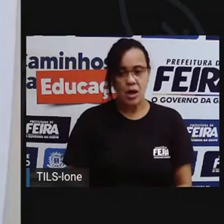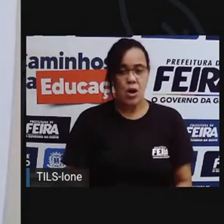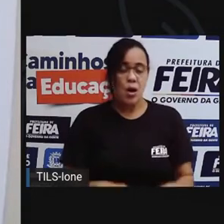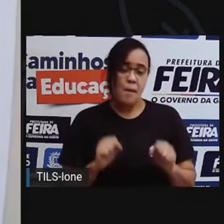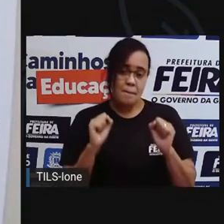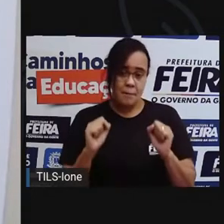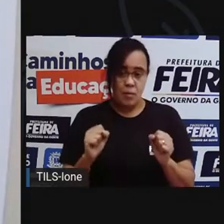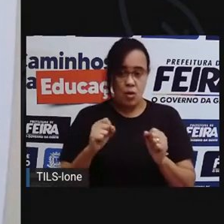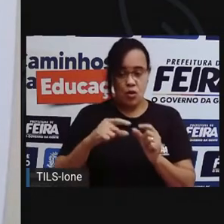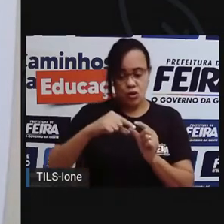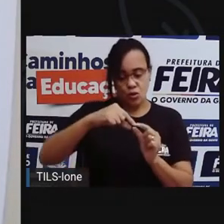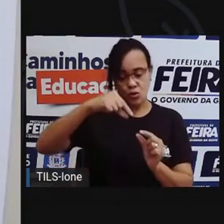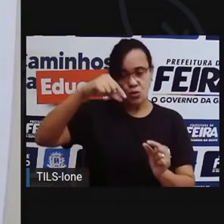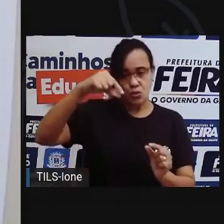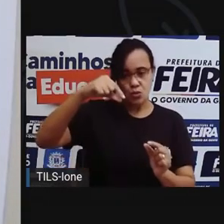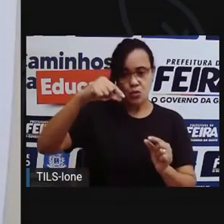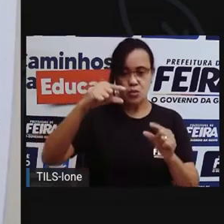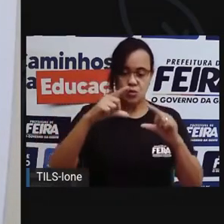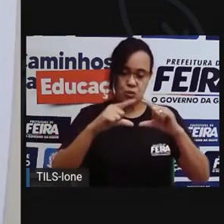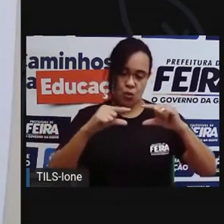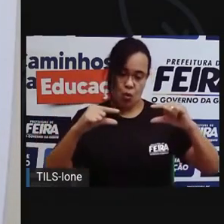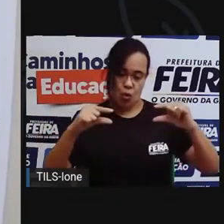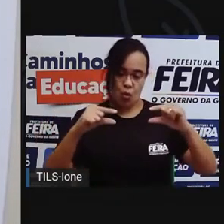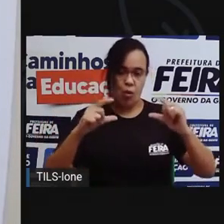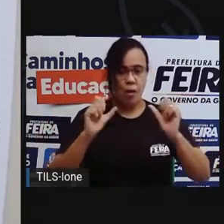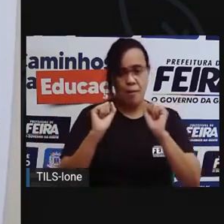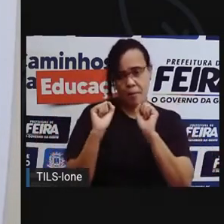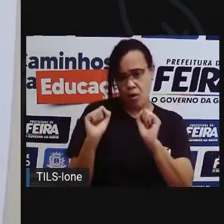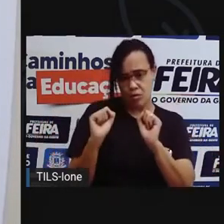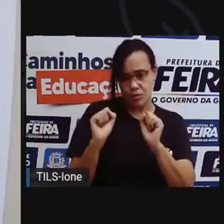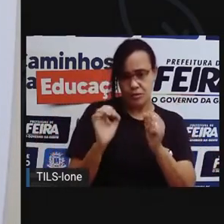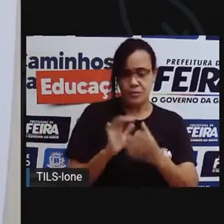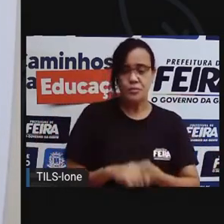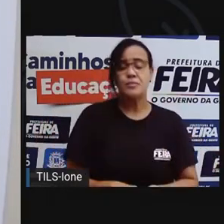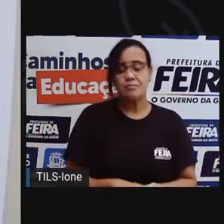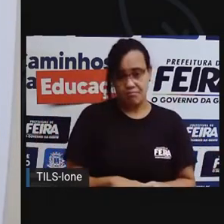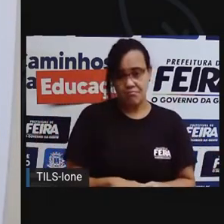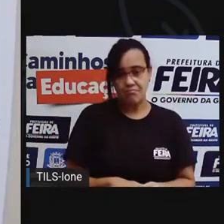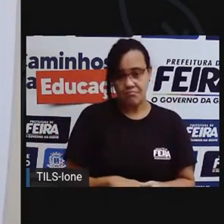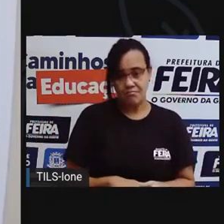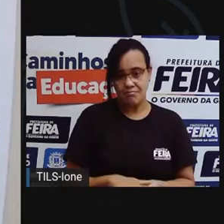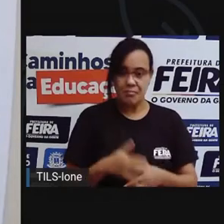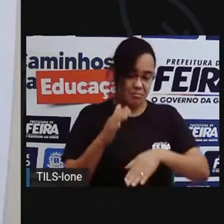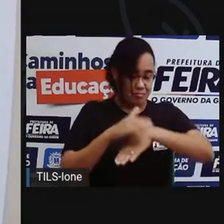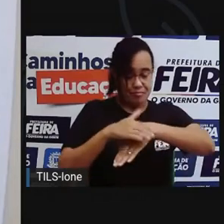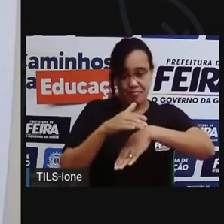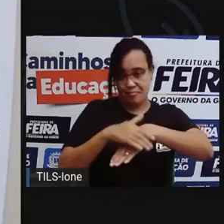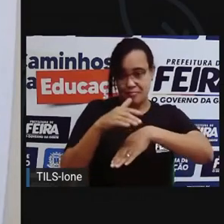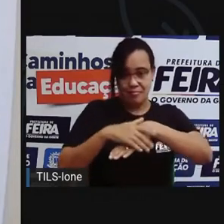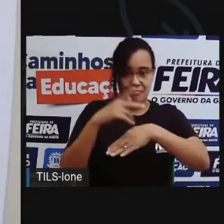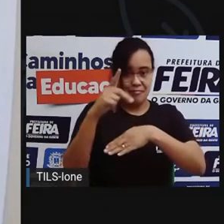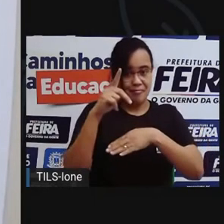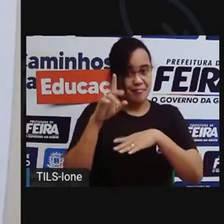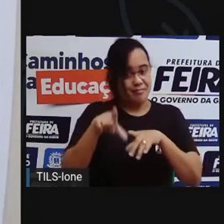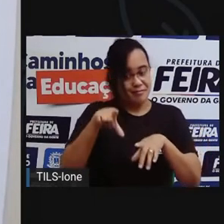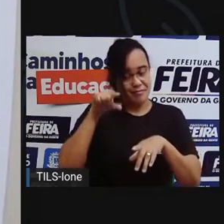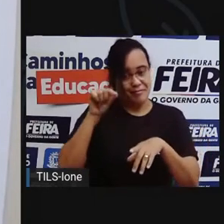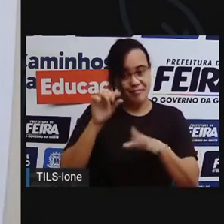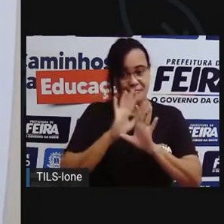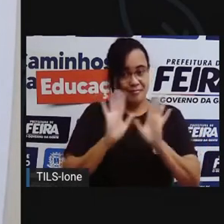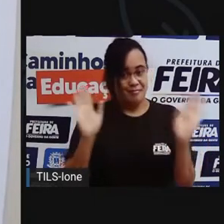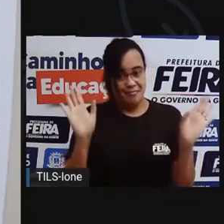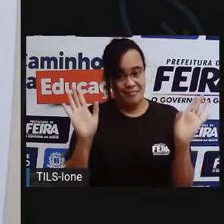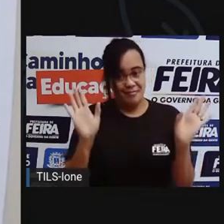mais fininho, pode ser mais compridinho, pode ser do jeito que vocês quiserem, tá bom? Já